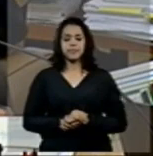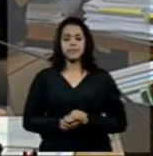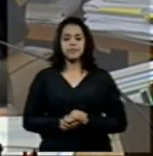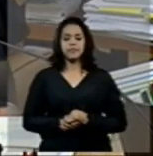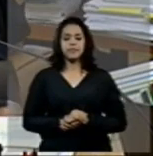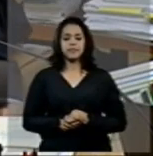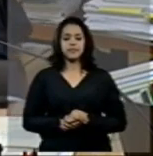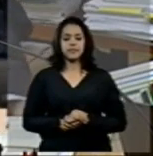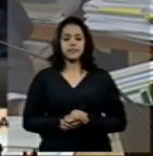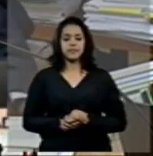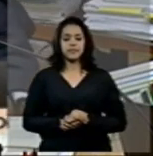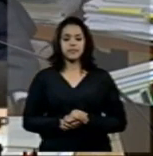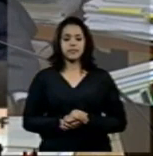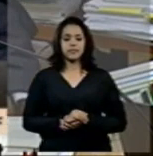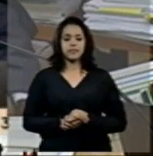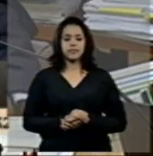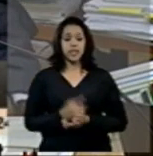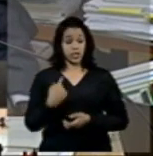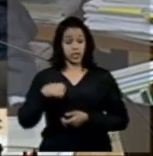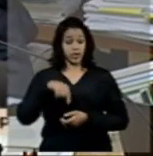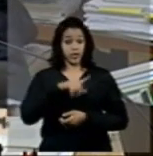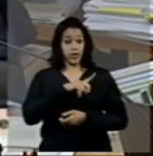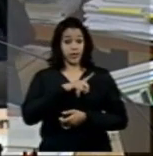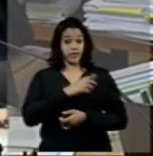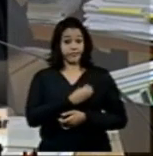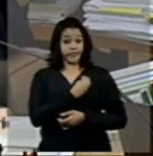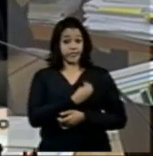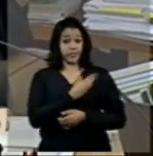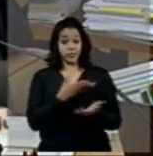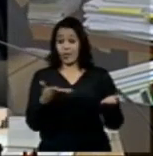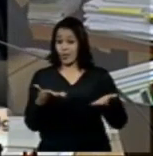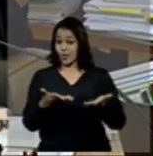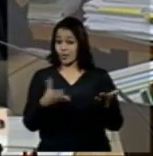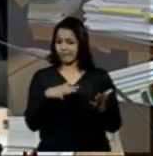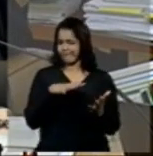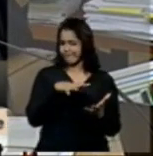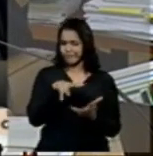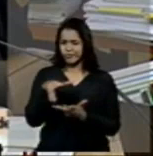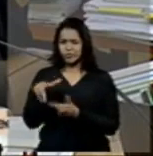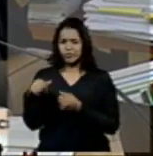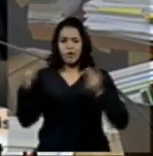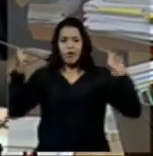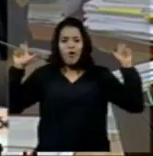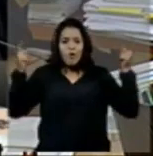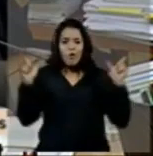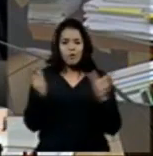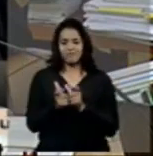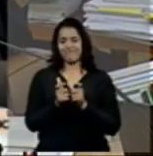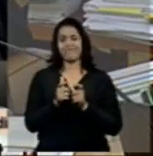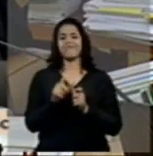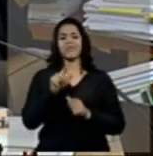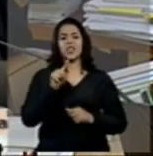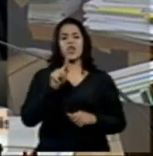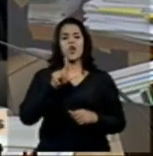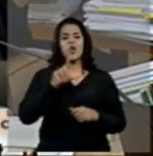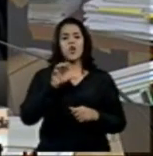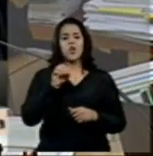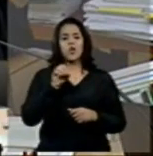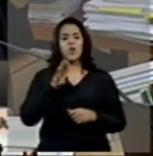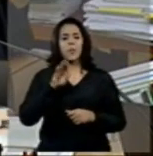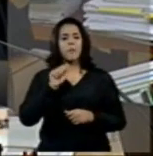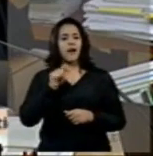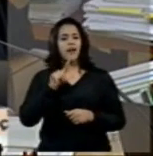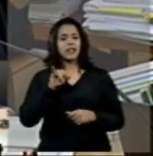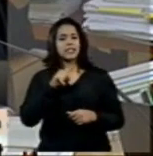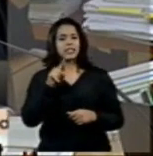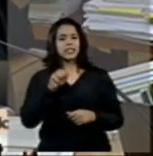E nós vivemos hoje num mundo globalizado. A realidade econômica